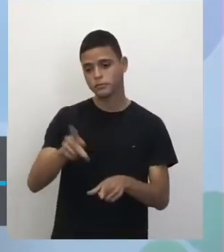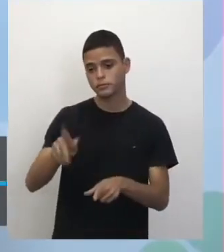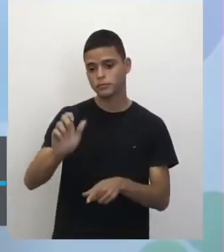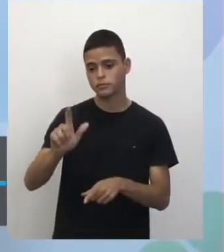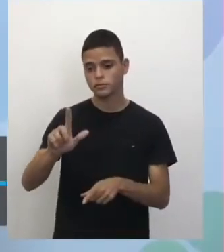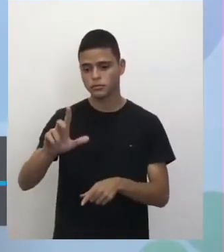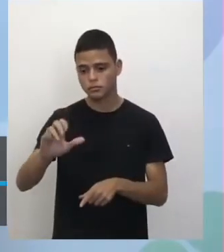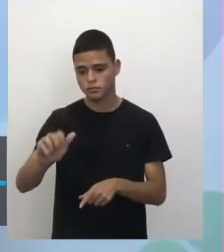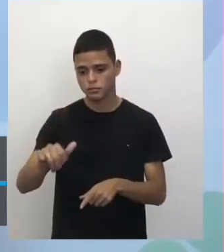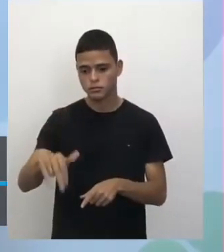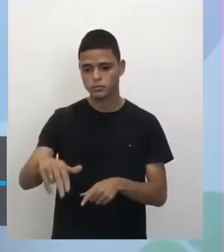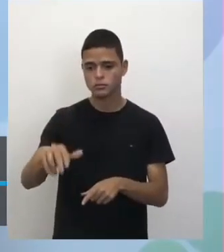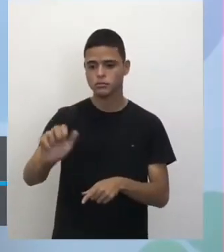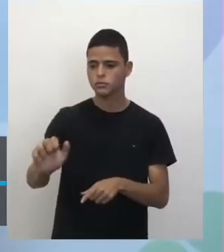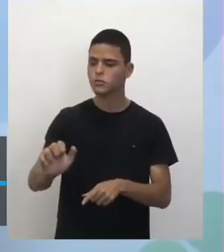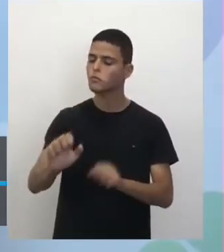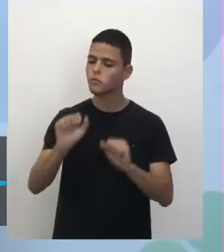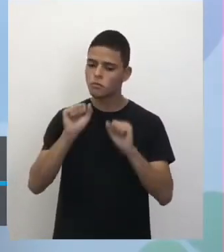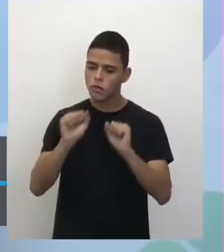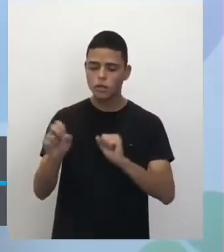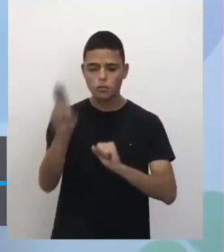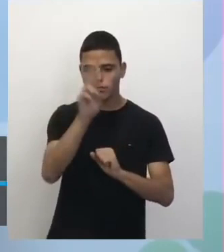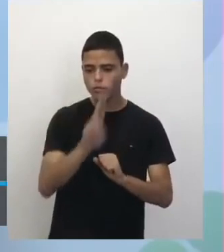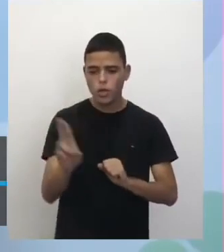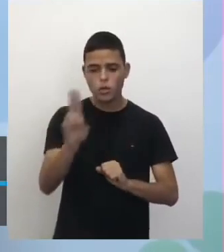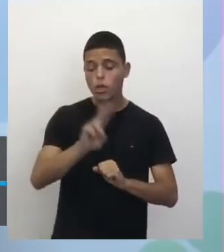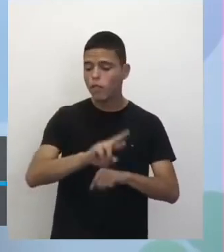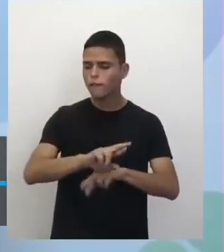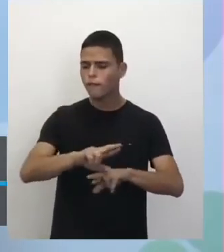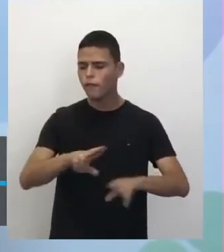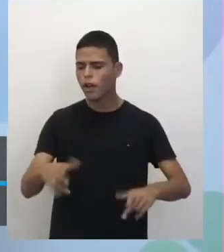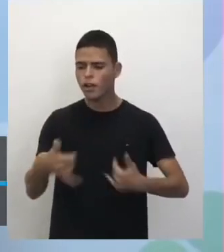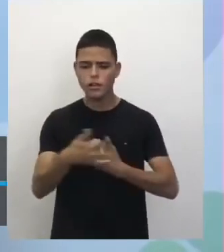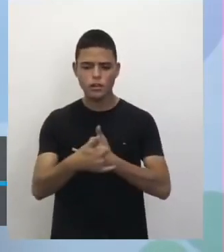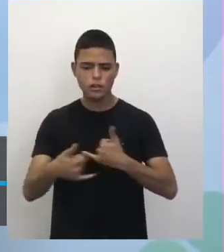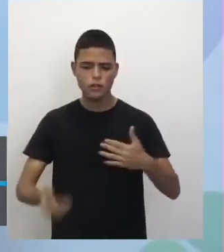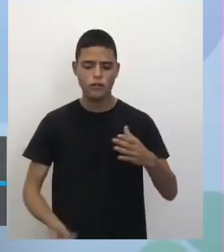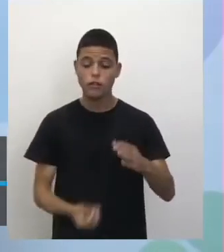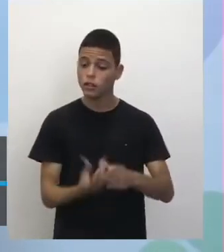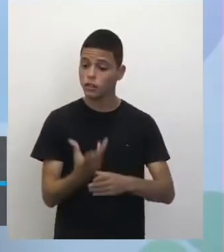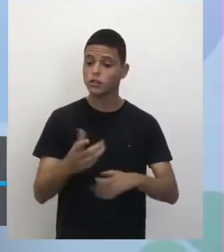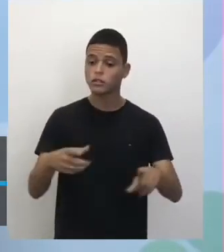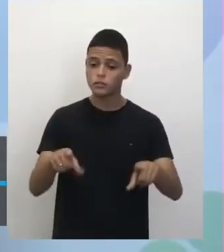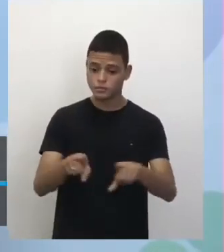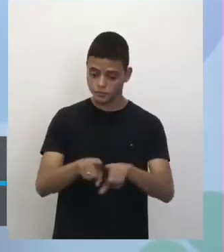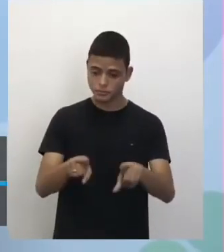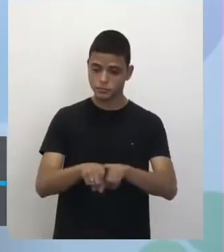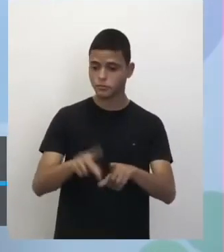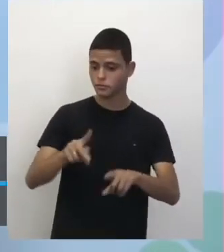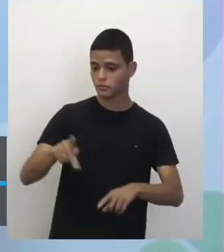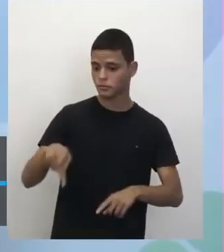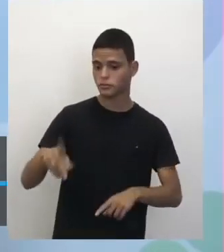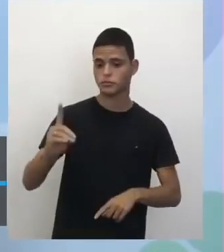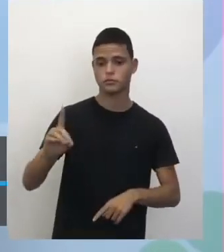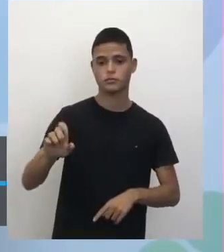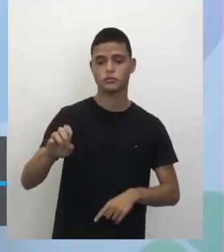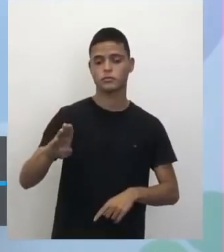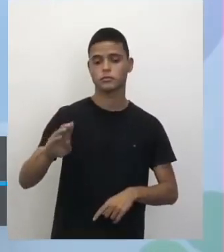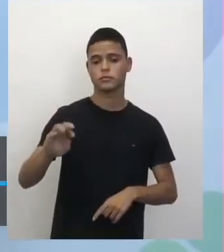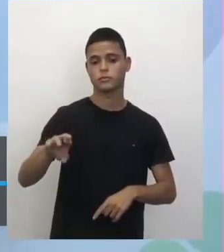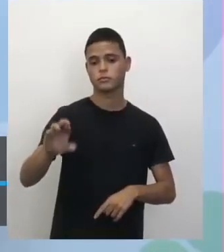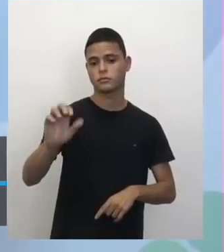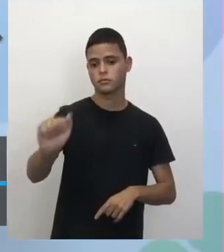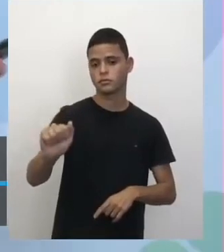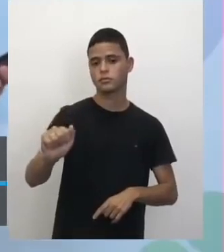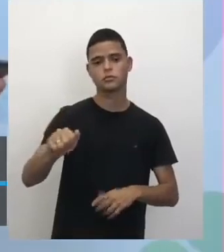não, porque dá para usar outras formas de energia, e é verdade. Né? Então nós temos aqui a professora Débora. O Brasil deve